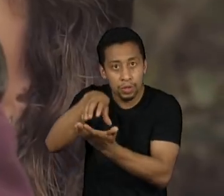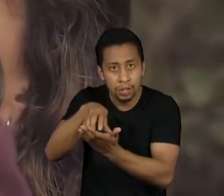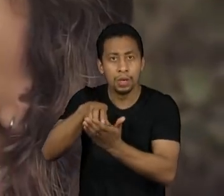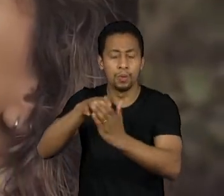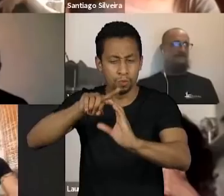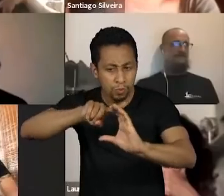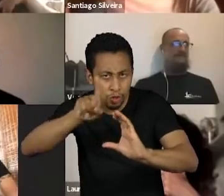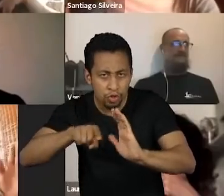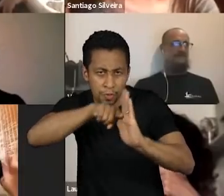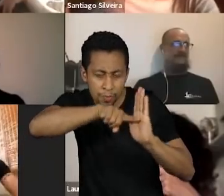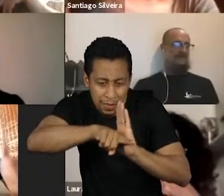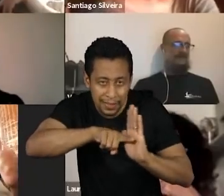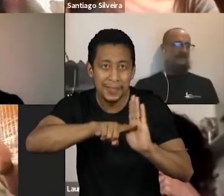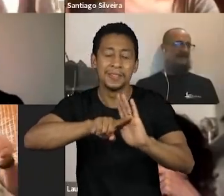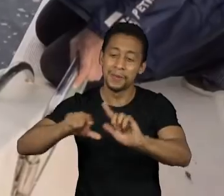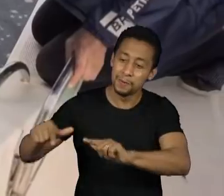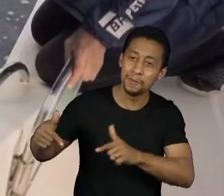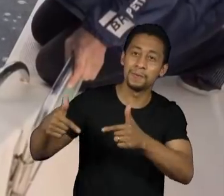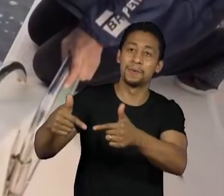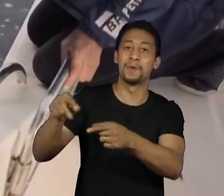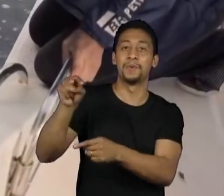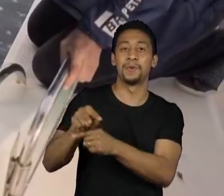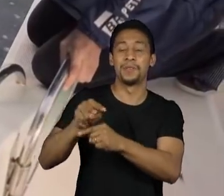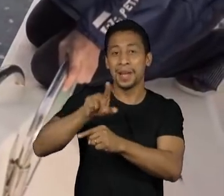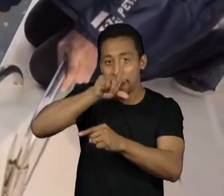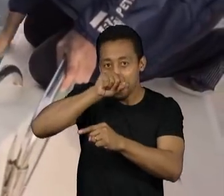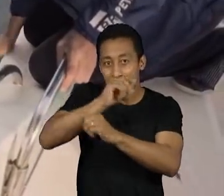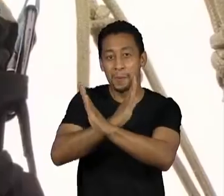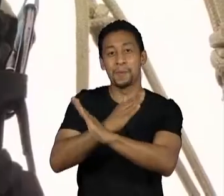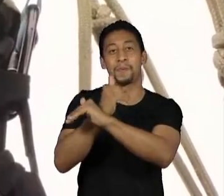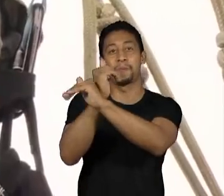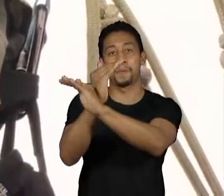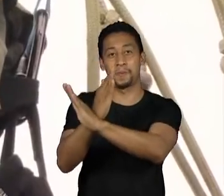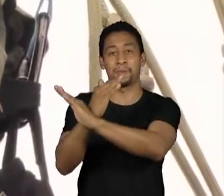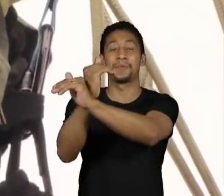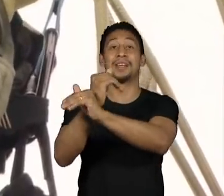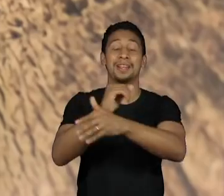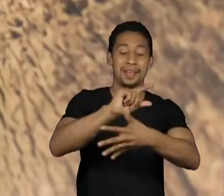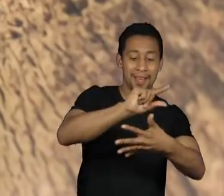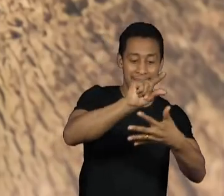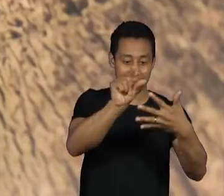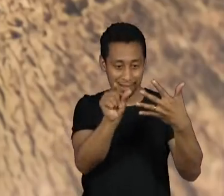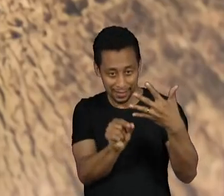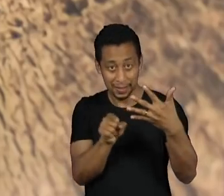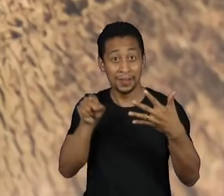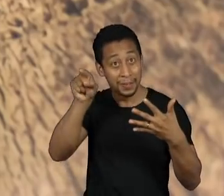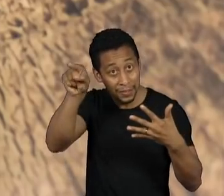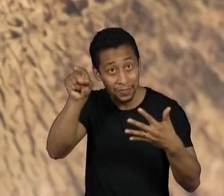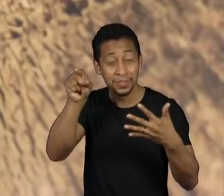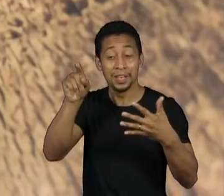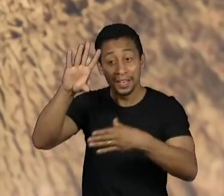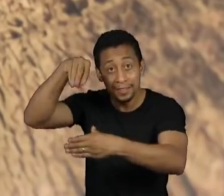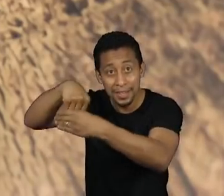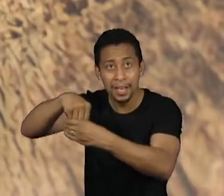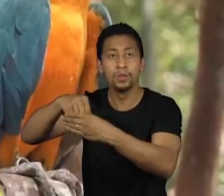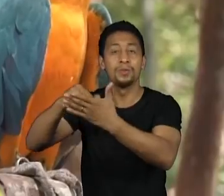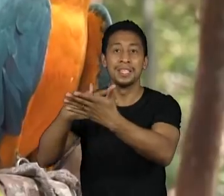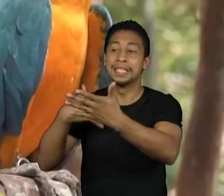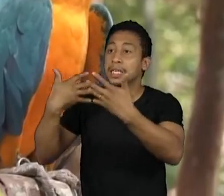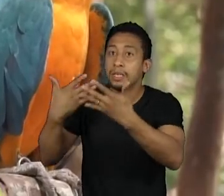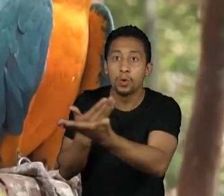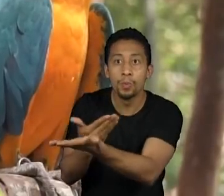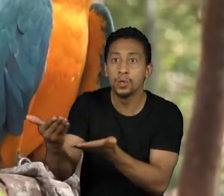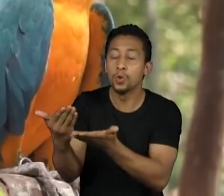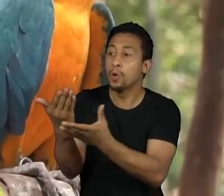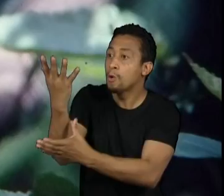científica trabalha com conservação de aves da Mata Atlântica e sofreu um grande impacto com o desaparecimento de